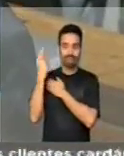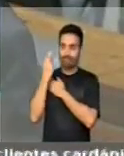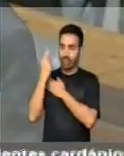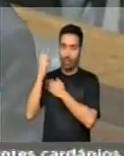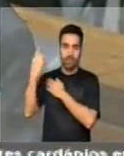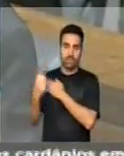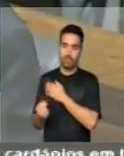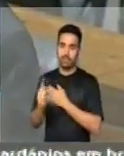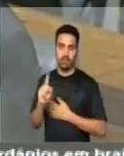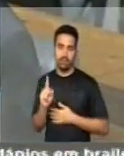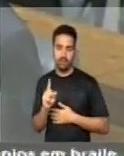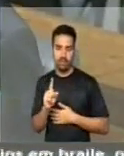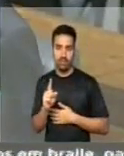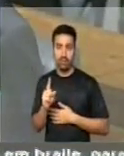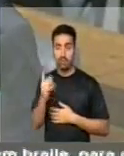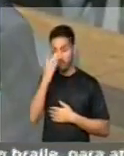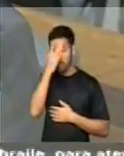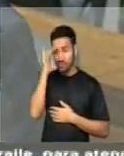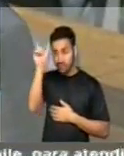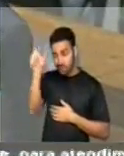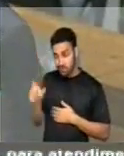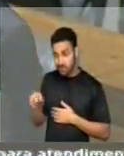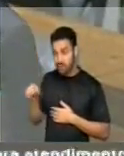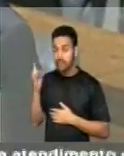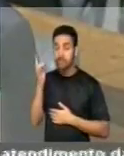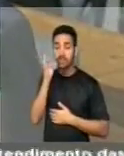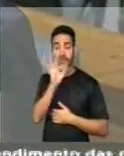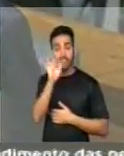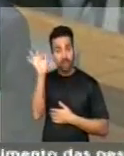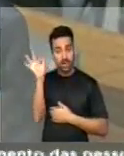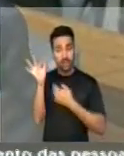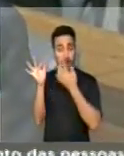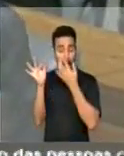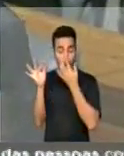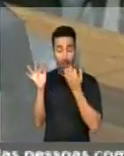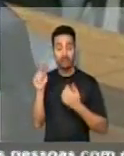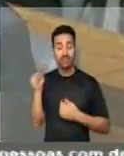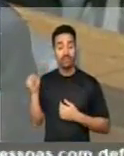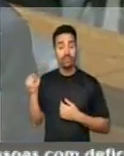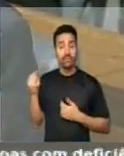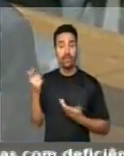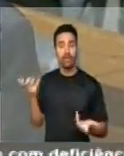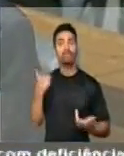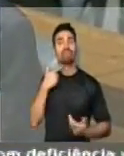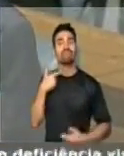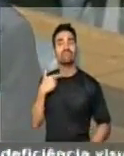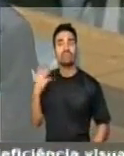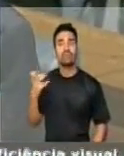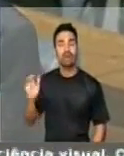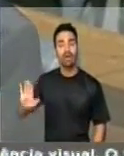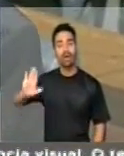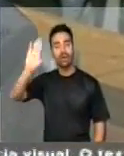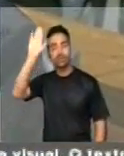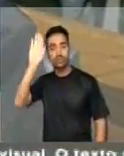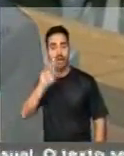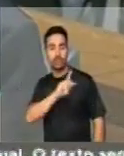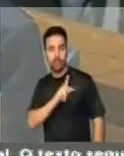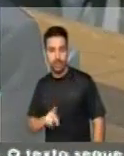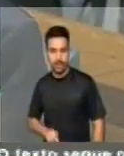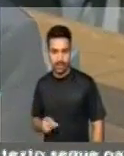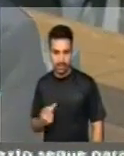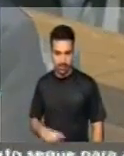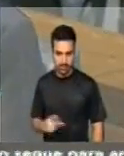que uma pessoa, um deputado federal, se disponha a ser candidato à presidência da